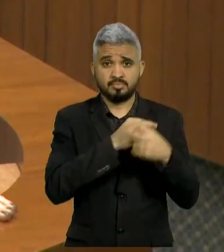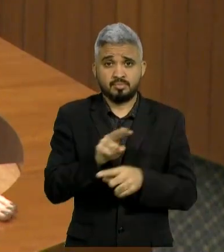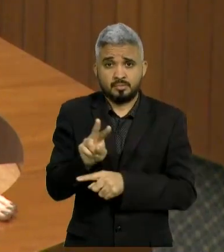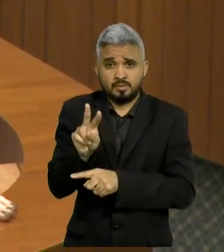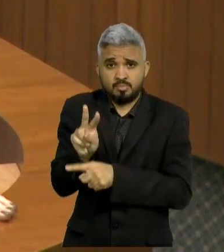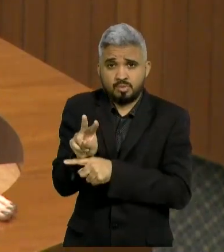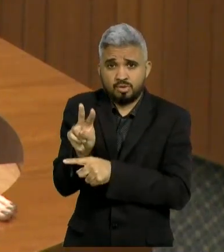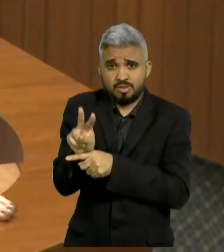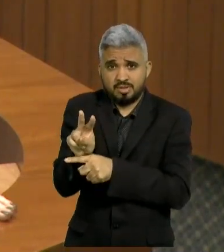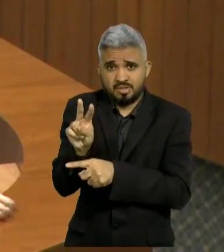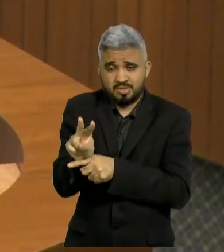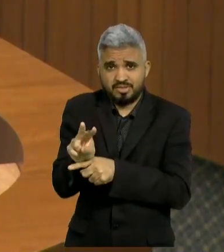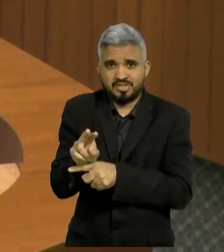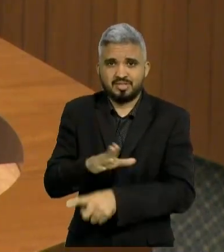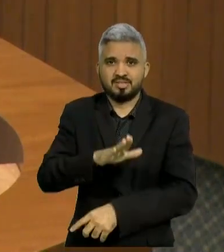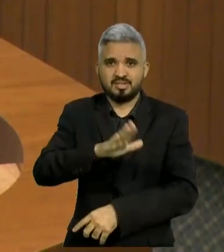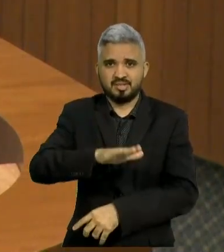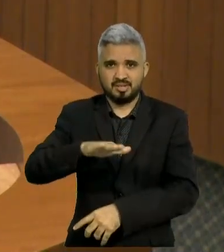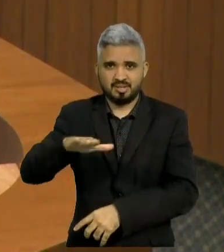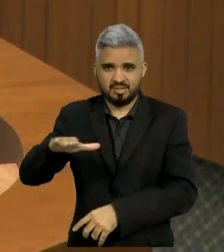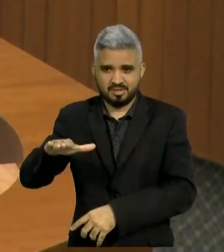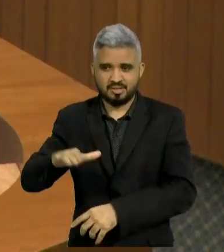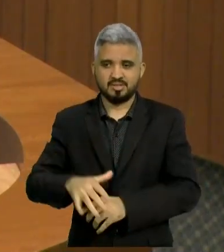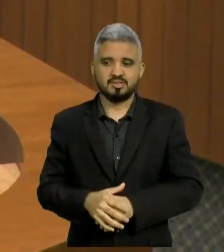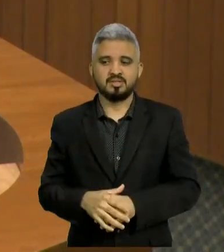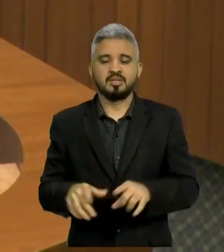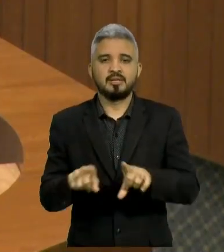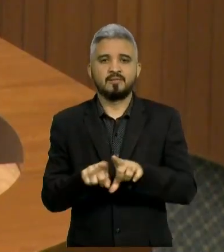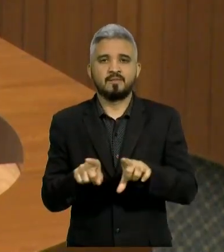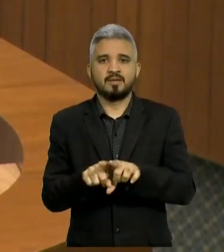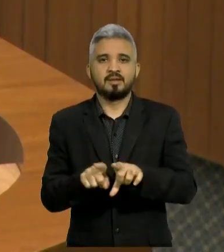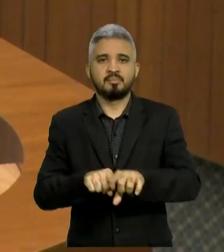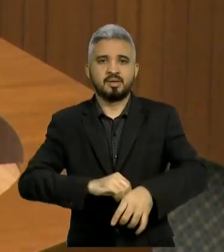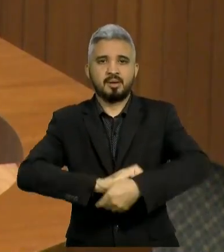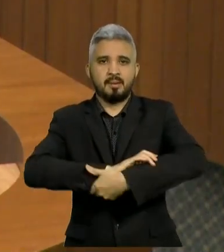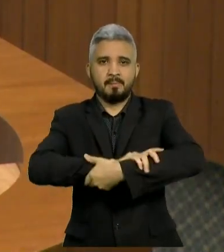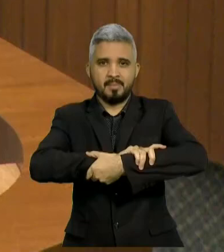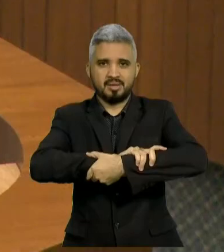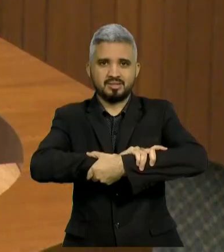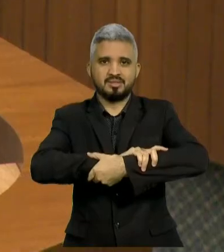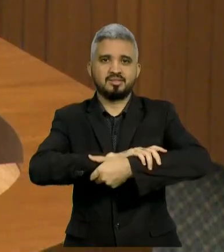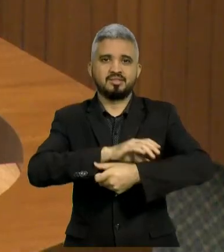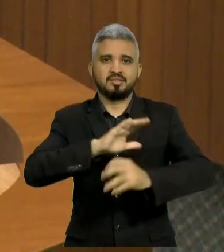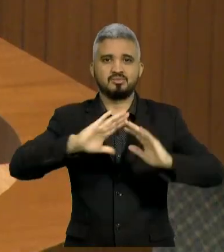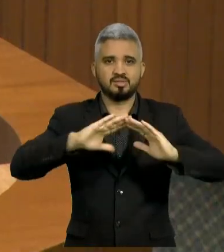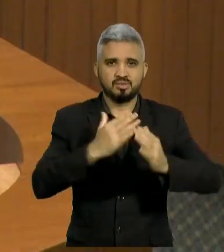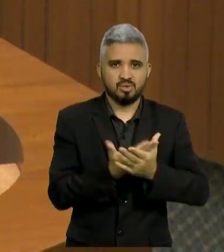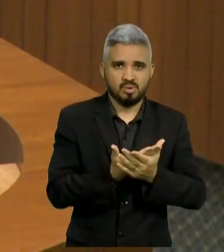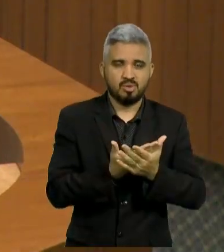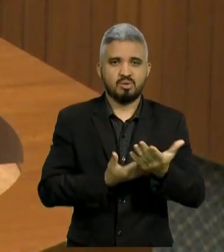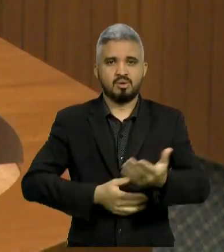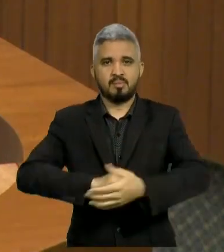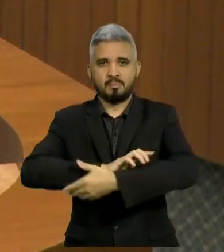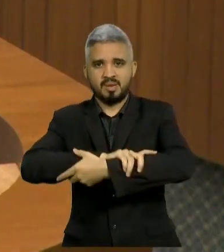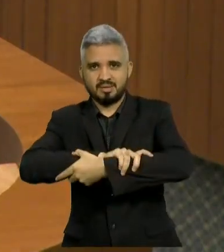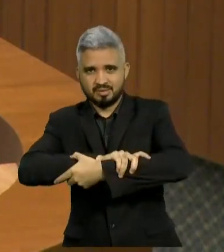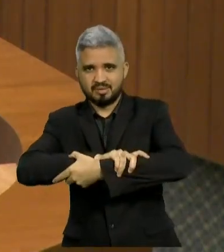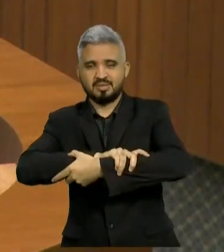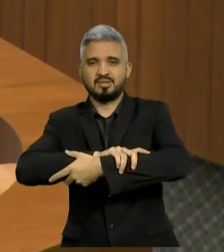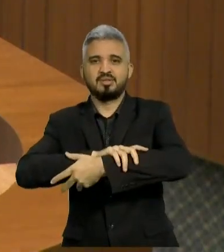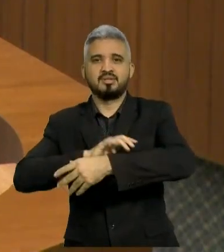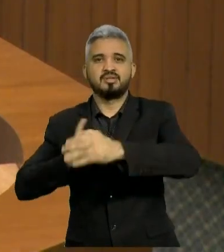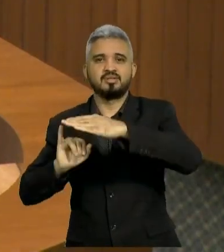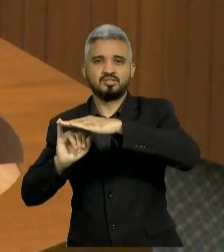público infanto-juvenil e em parceria com as escolas, com as organizações sociais, com todo